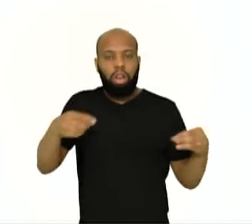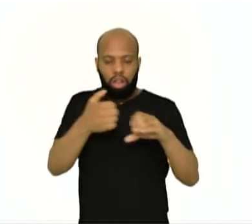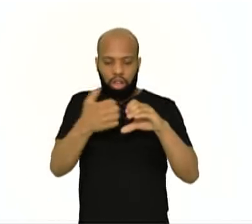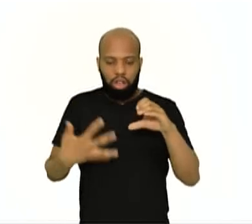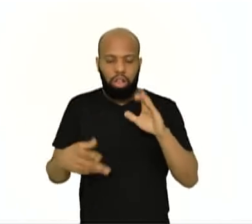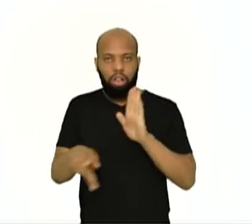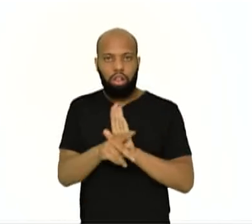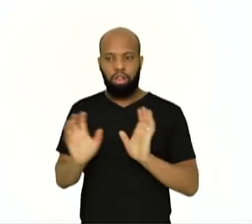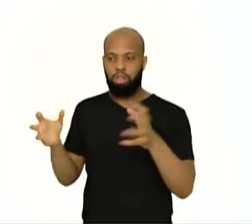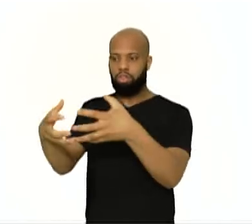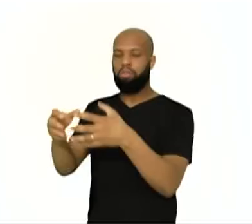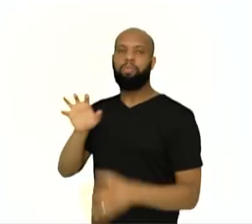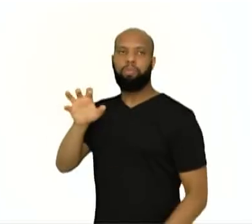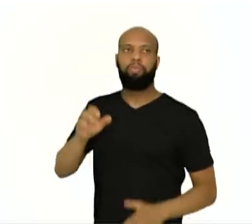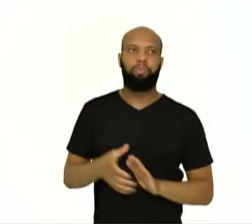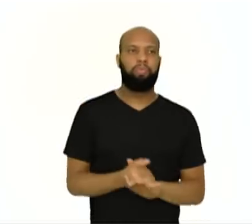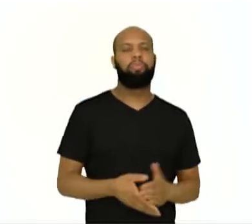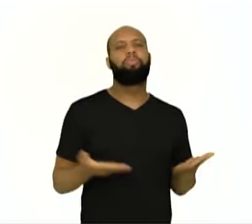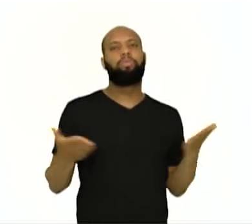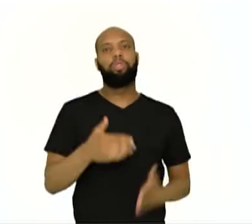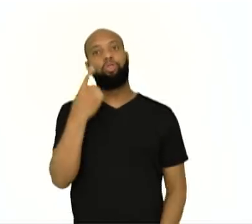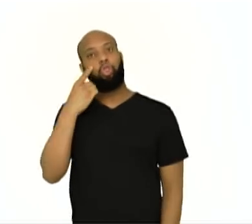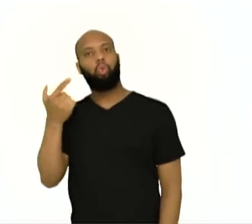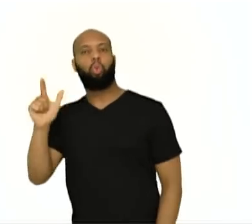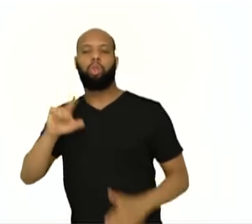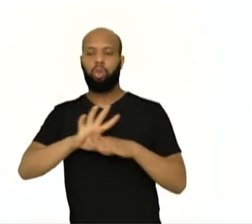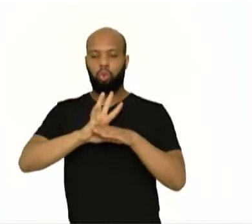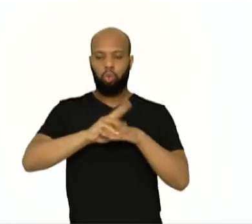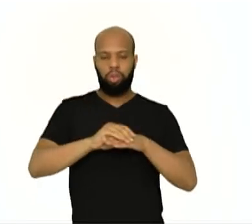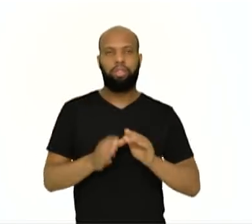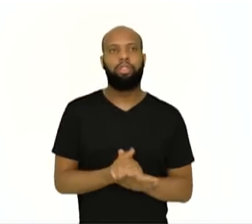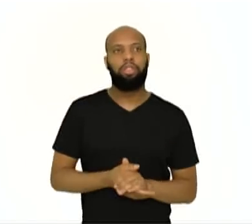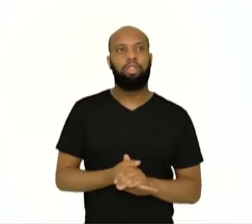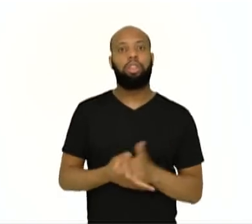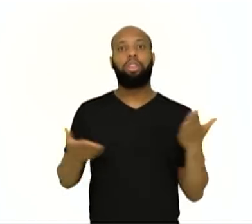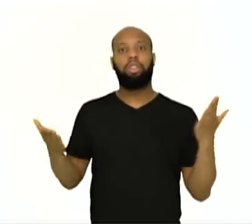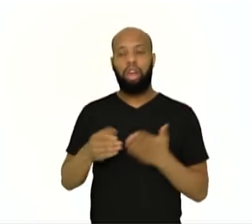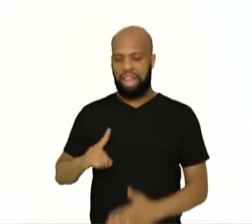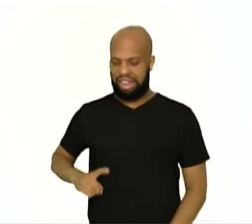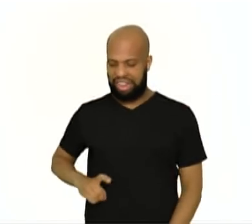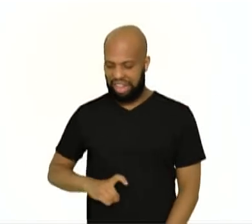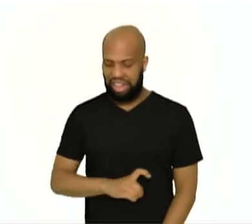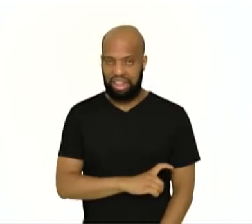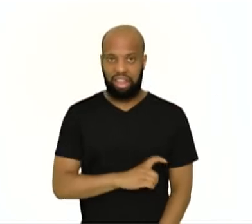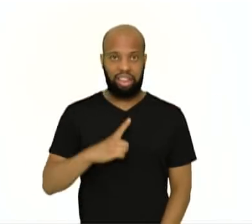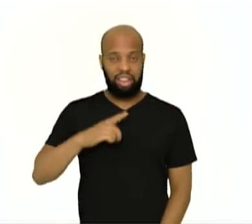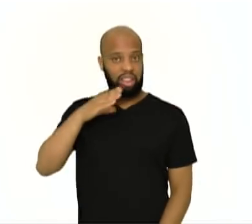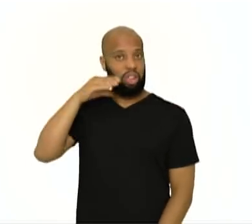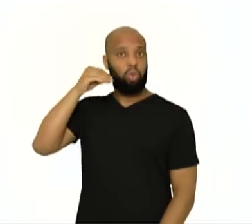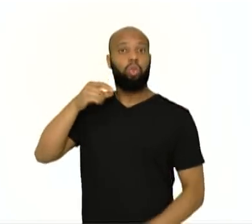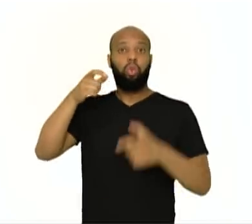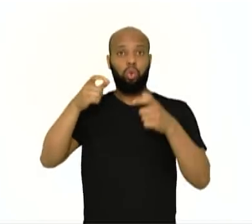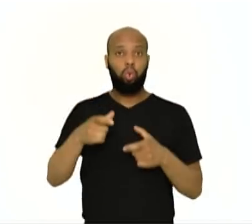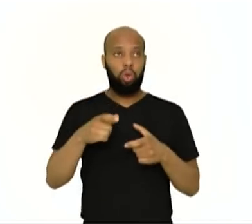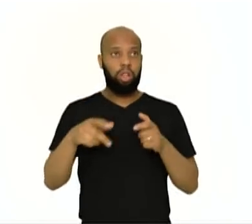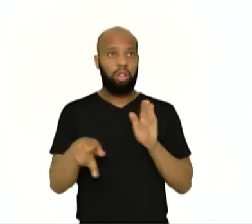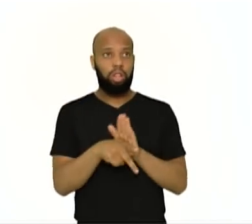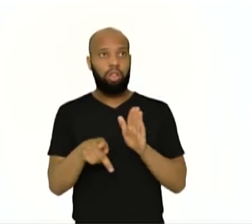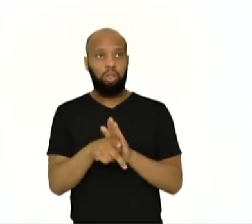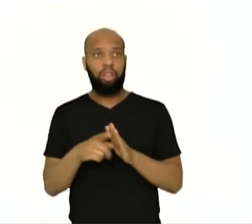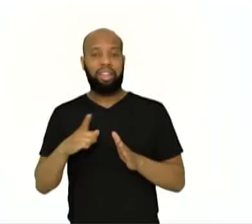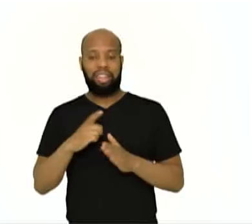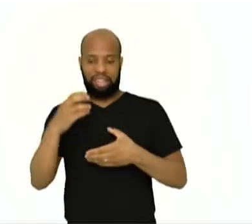do filo nemátoda. Vamos ver mais um pouquinho sobre essa doença? Os vermes adultos ficam aderidos aonde? Na nossa